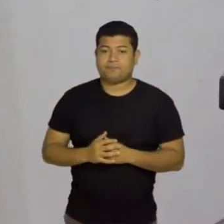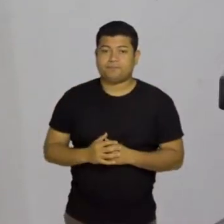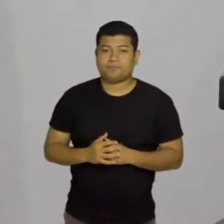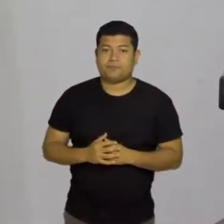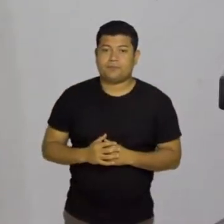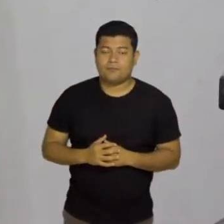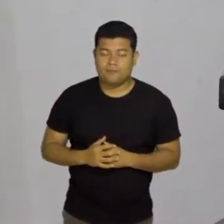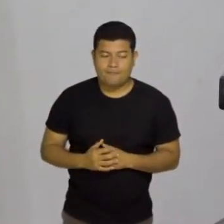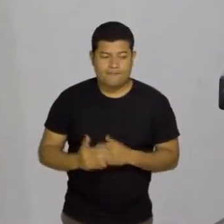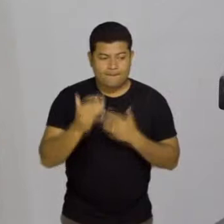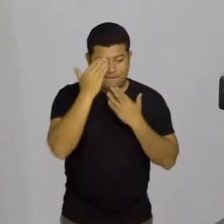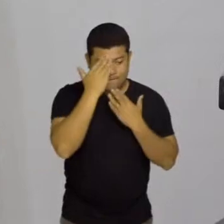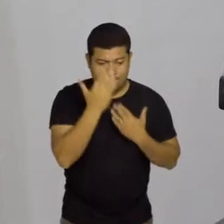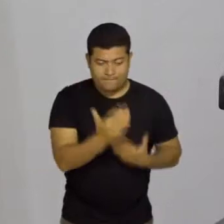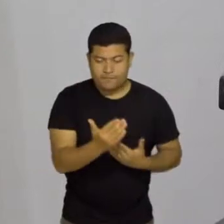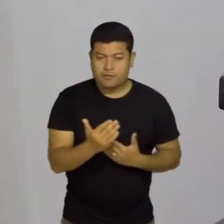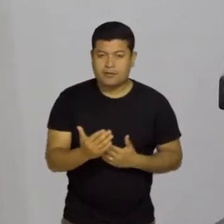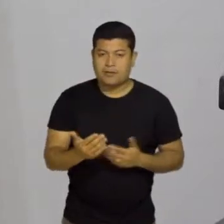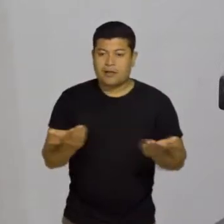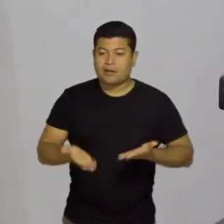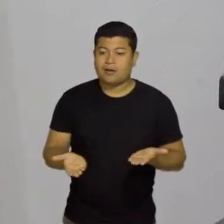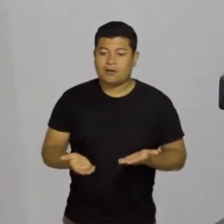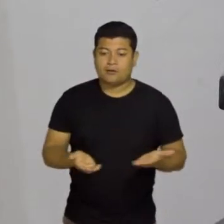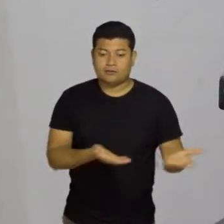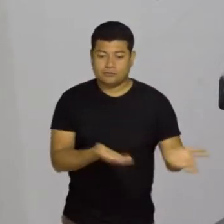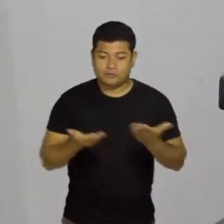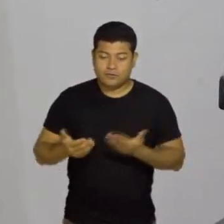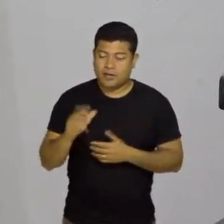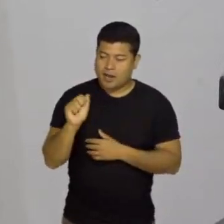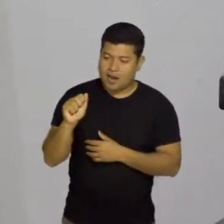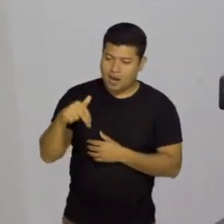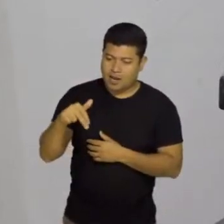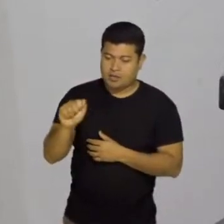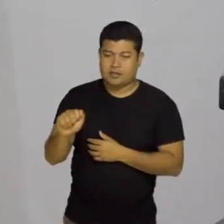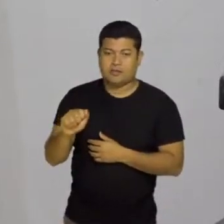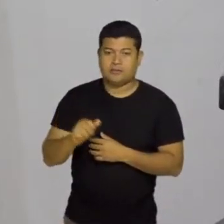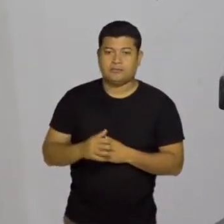Vamos chamar a Ana para dar o seu depoimento.